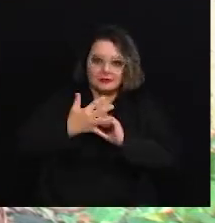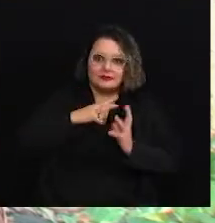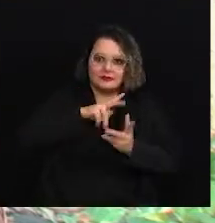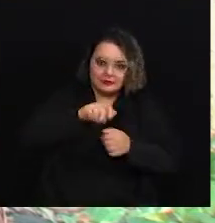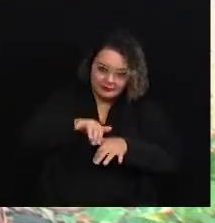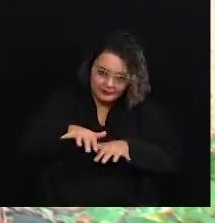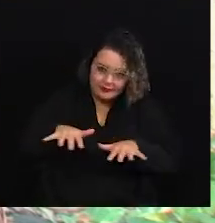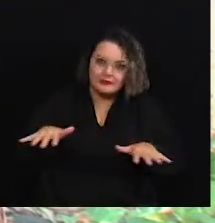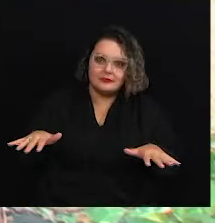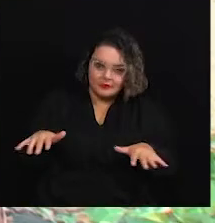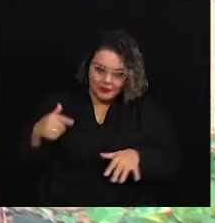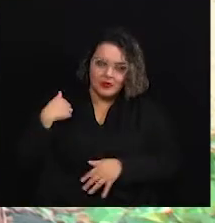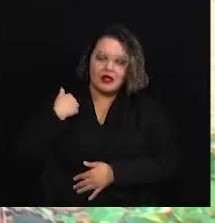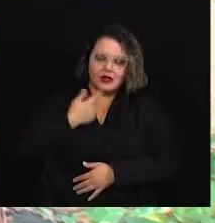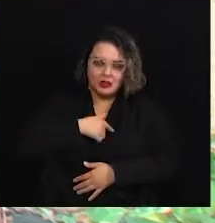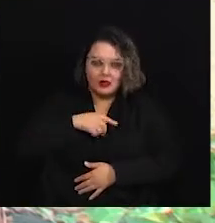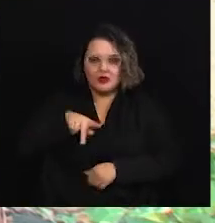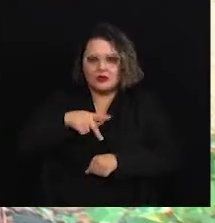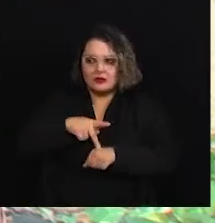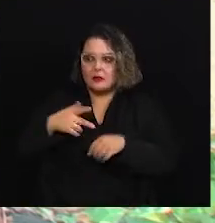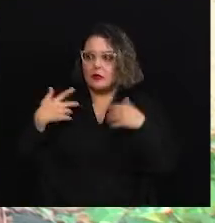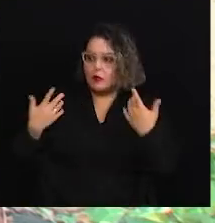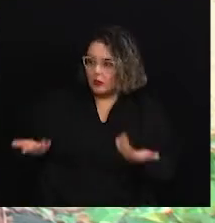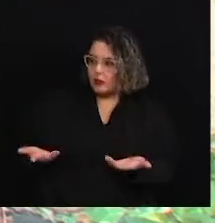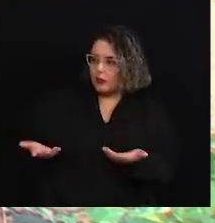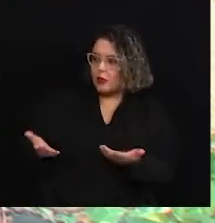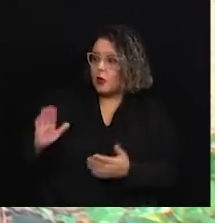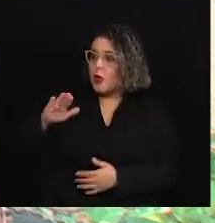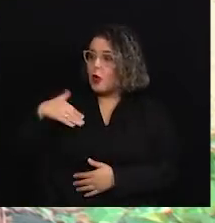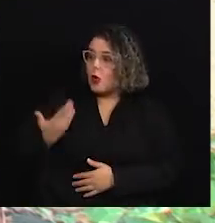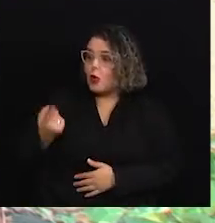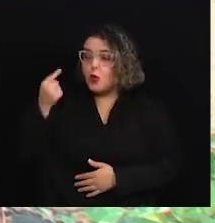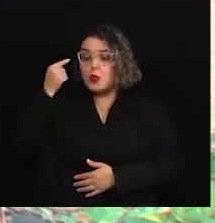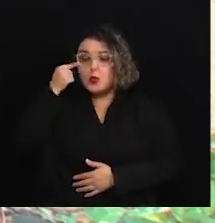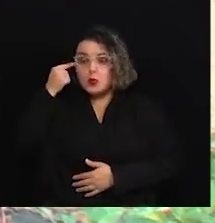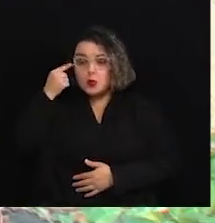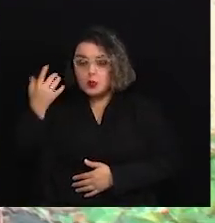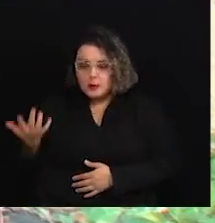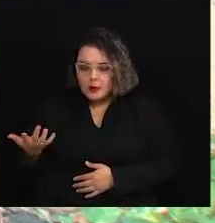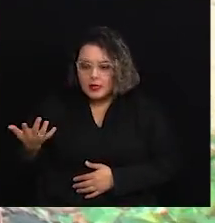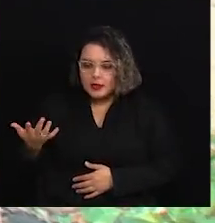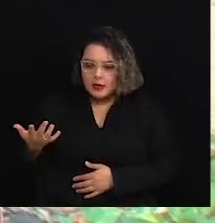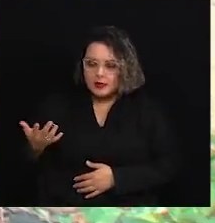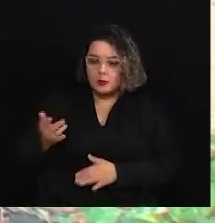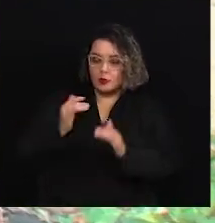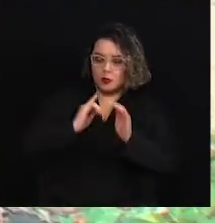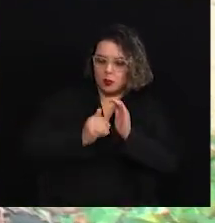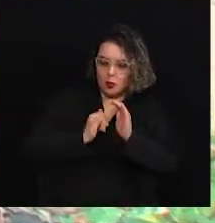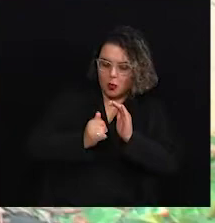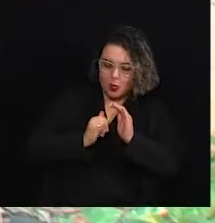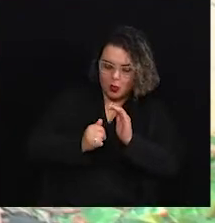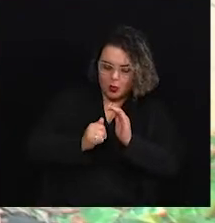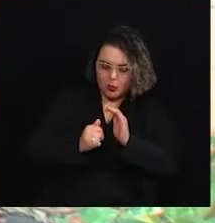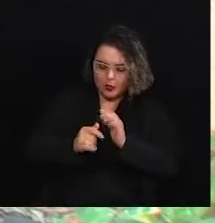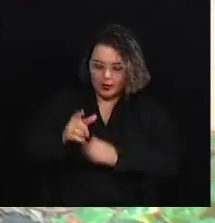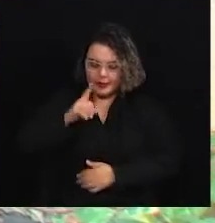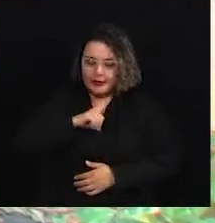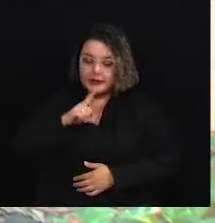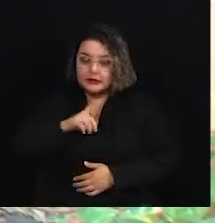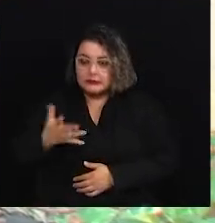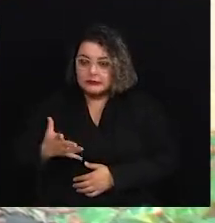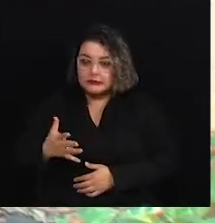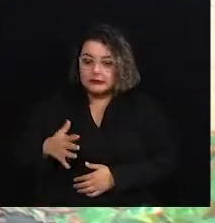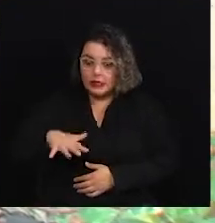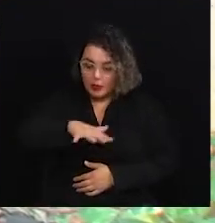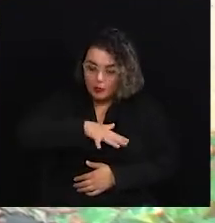condições endêmicas no nosso país. E quando a gente pensa em uma startup que